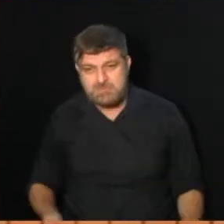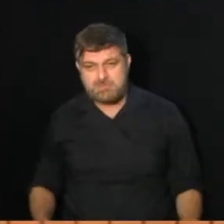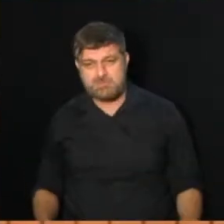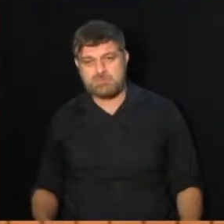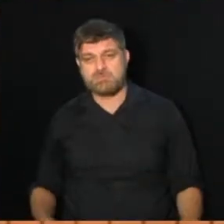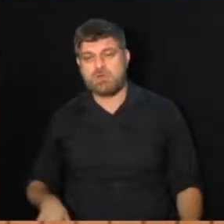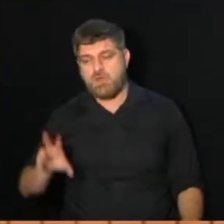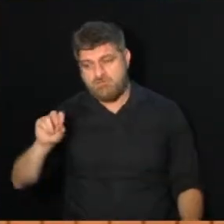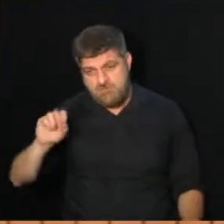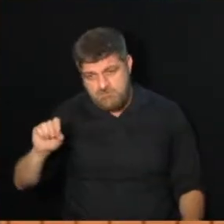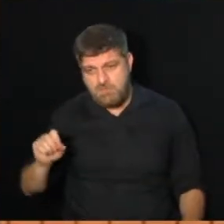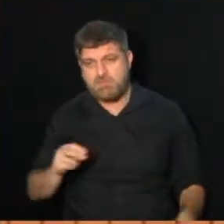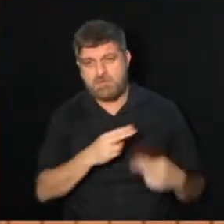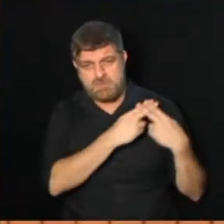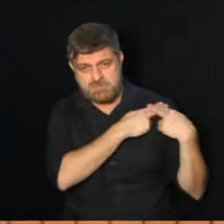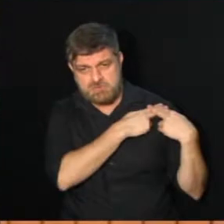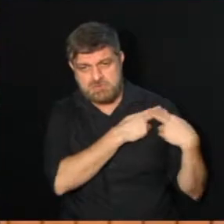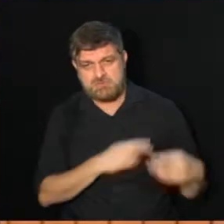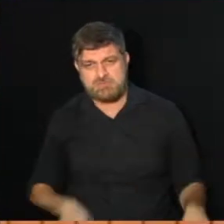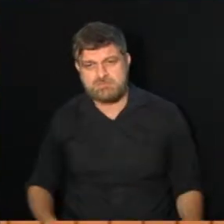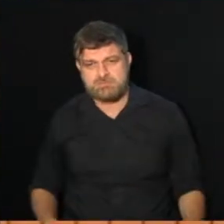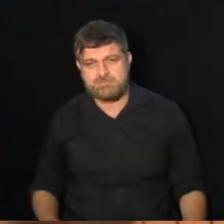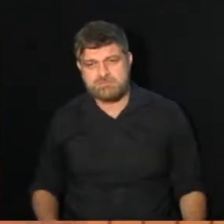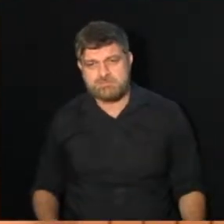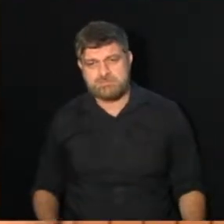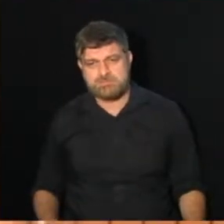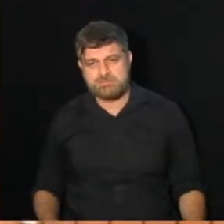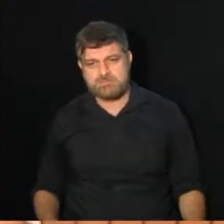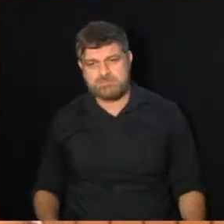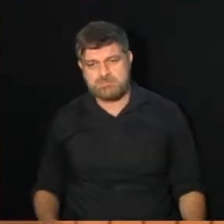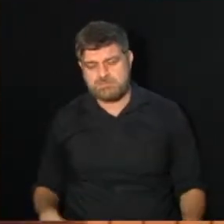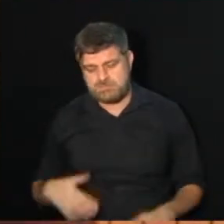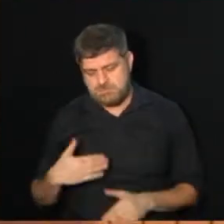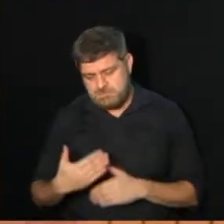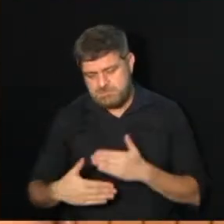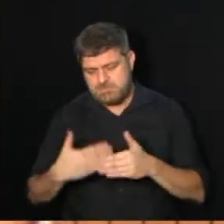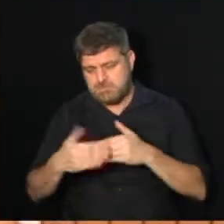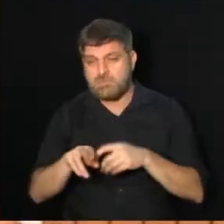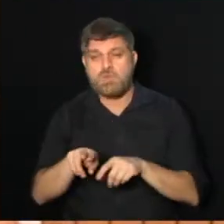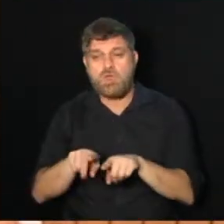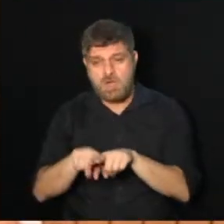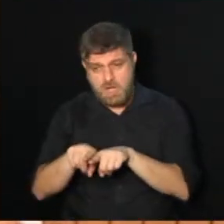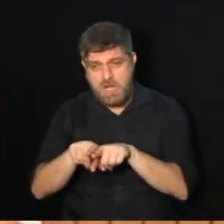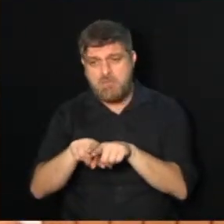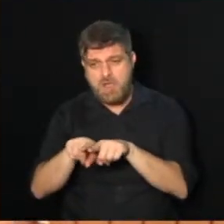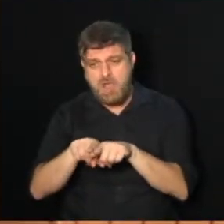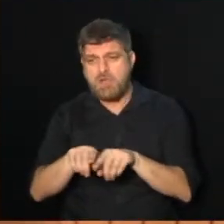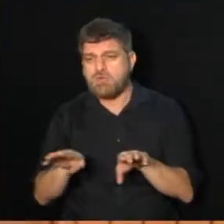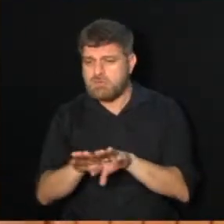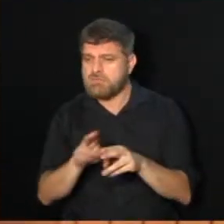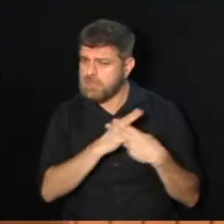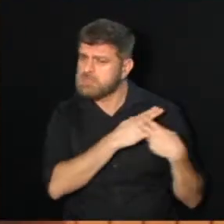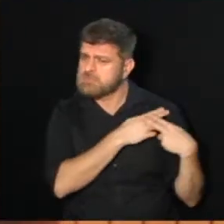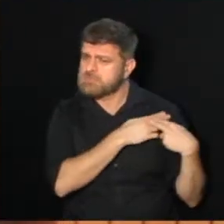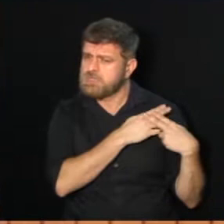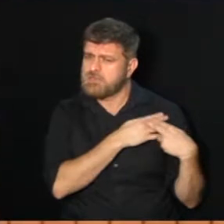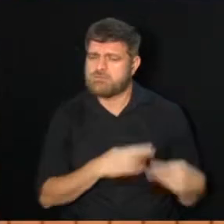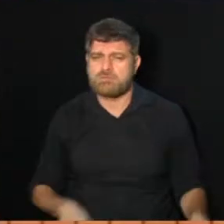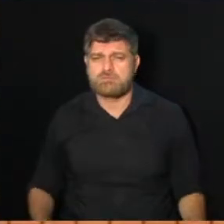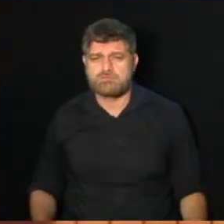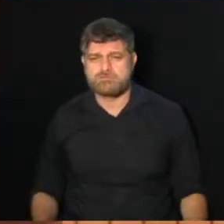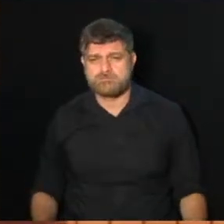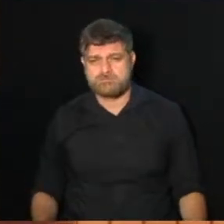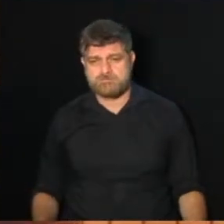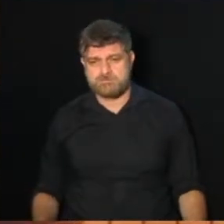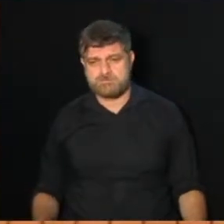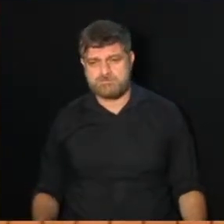os avós, e tantos outros. Os irmãos. Então,